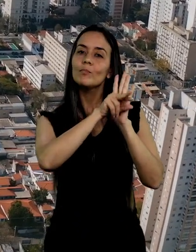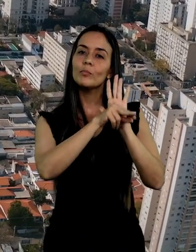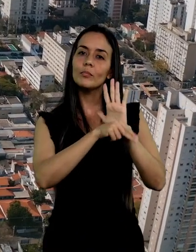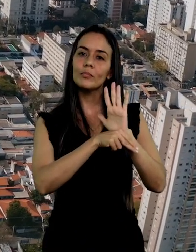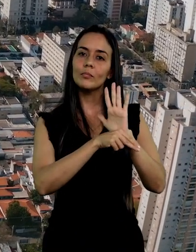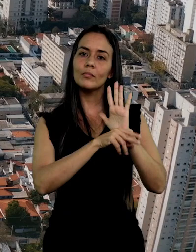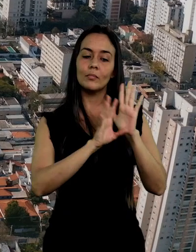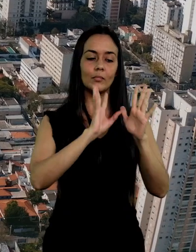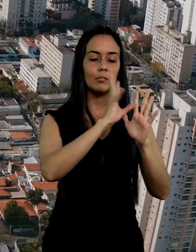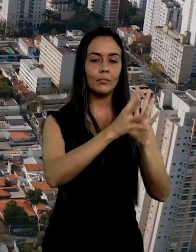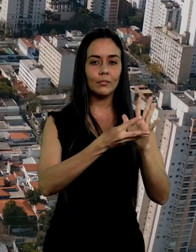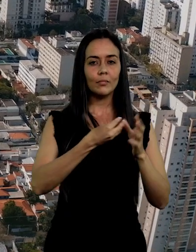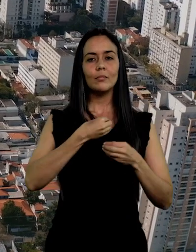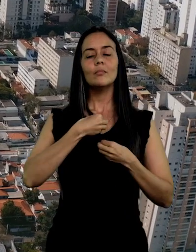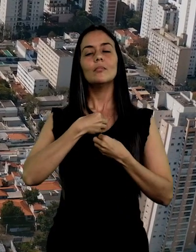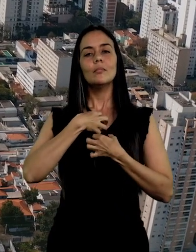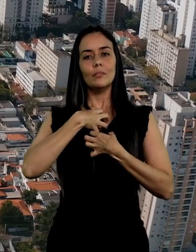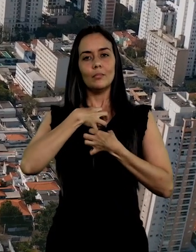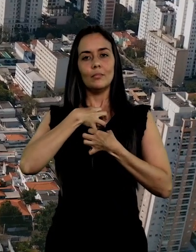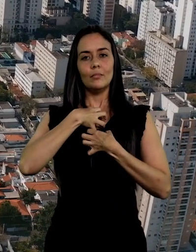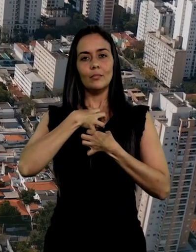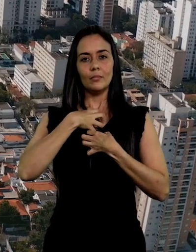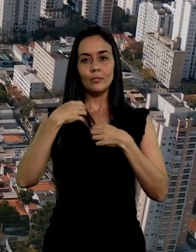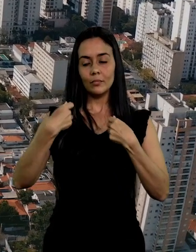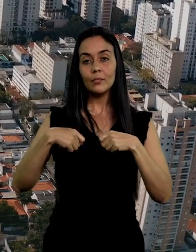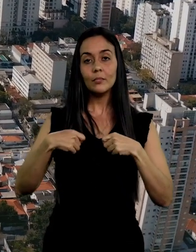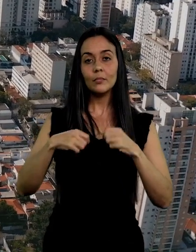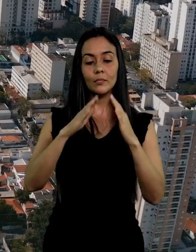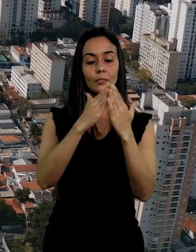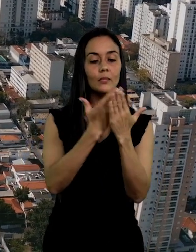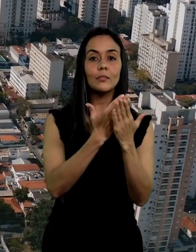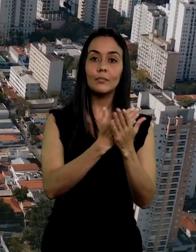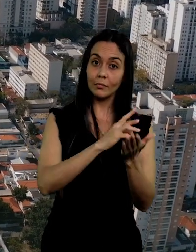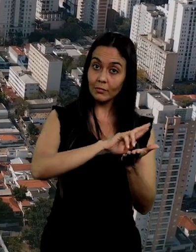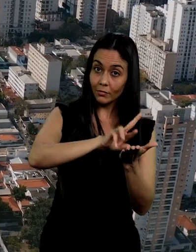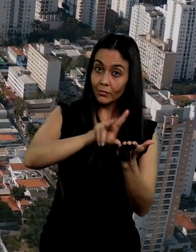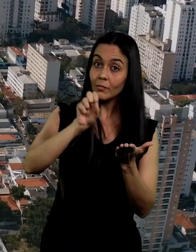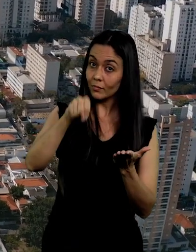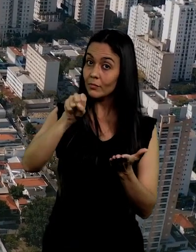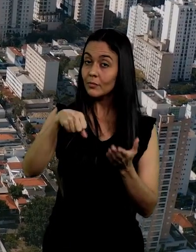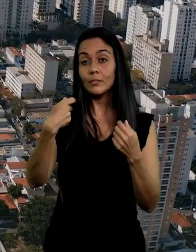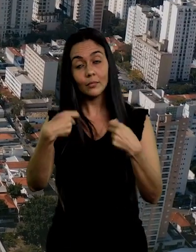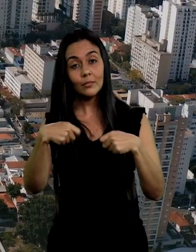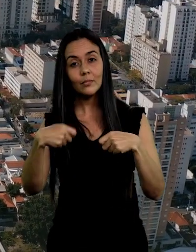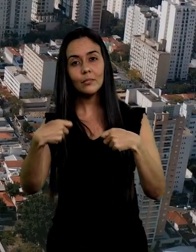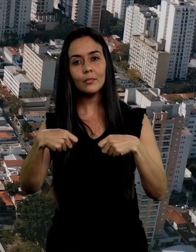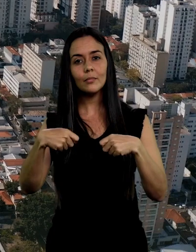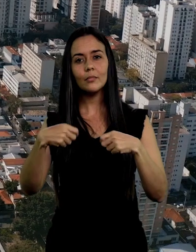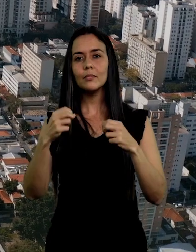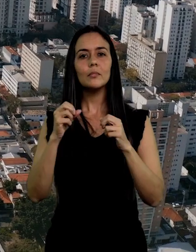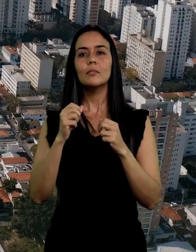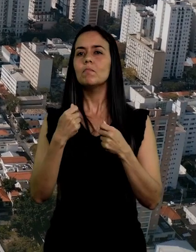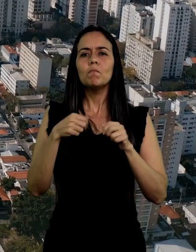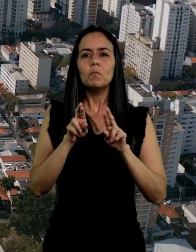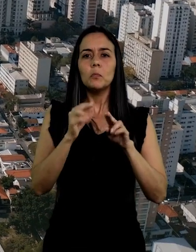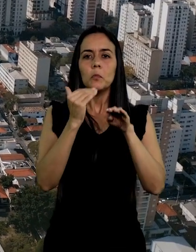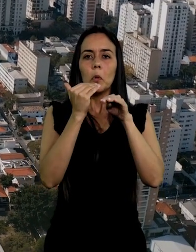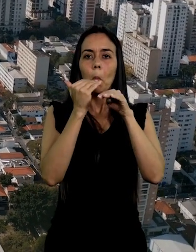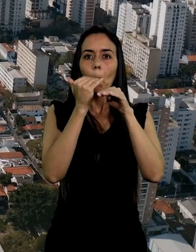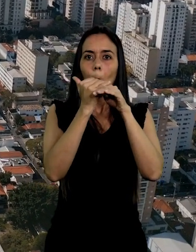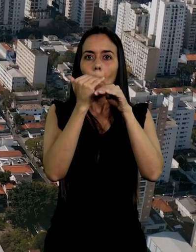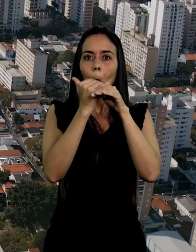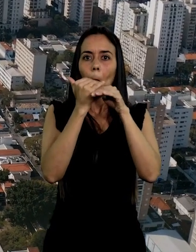escolar. Precisamos ter diversidade de escolas. Não precisam e nem devem ser todas iguais.